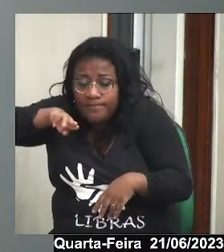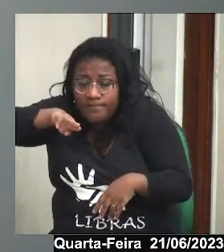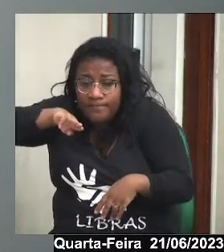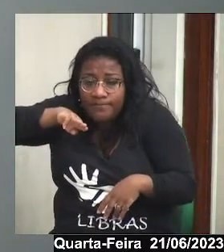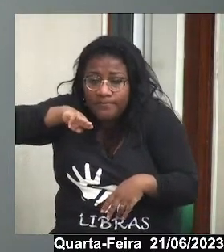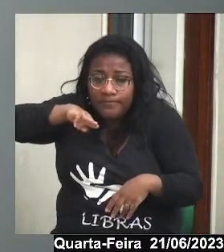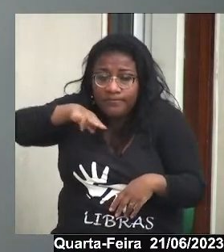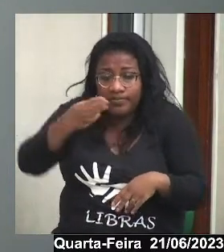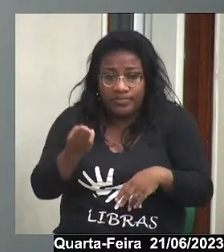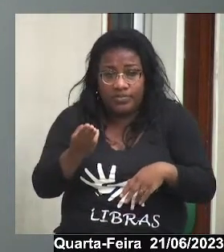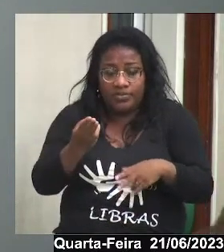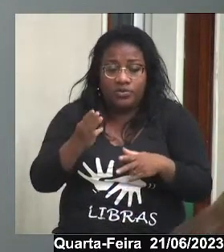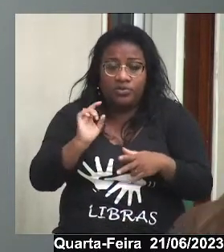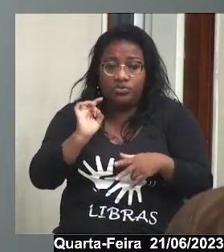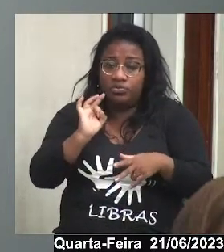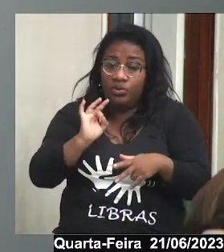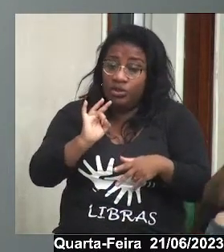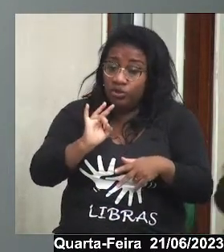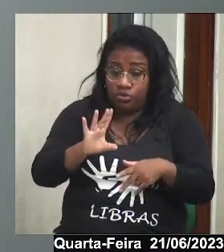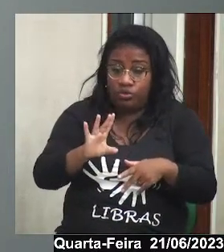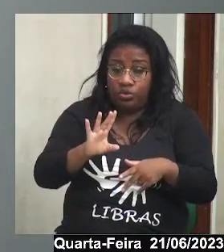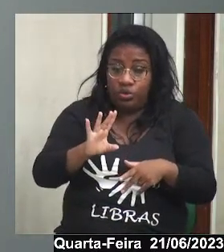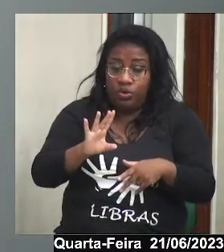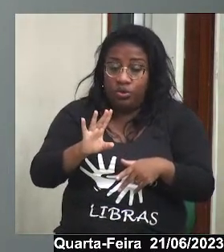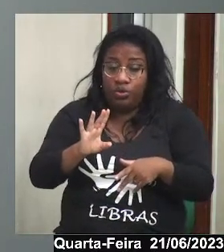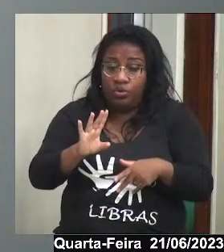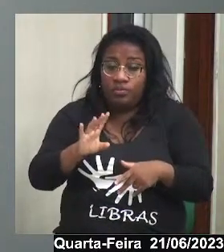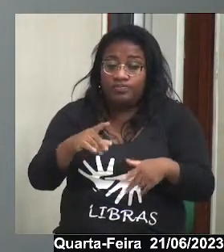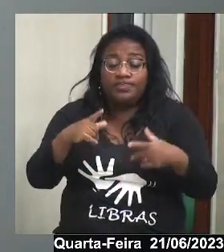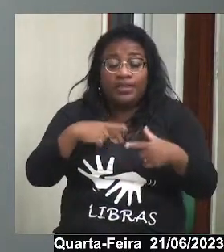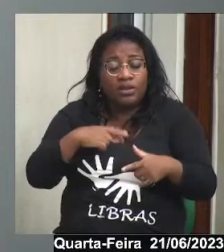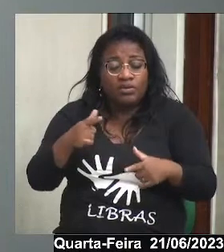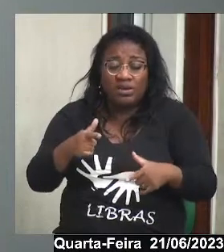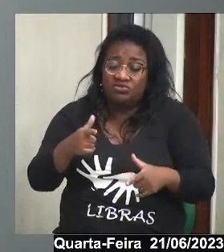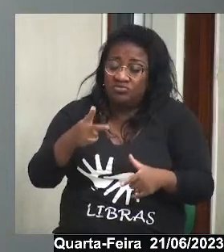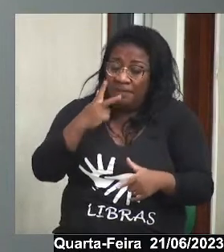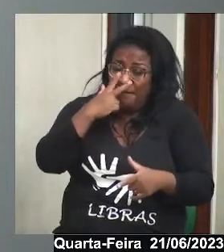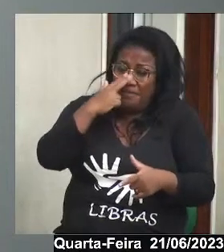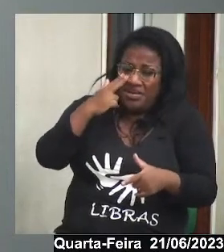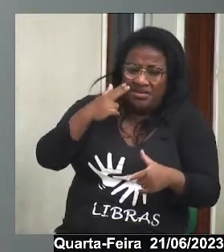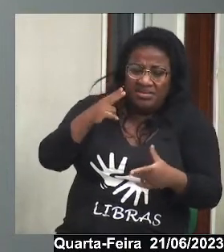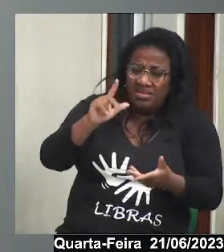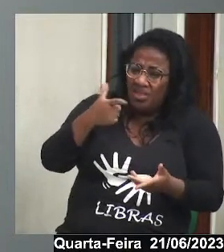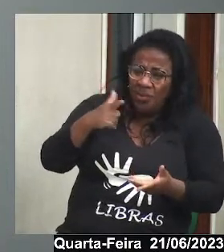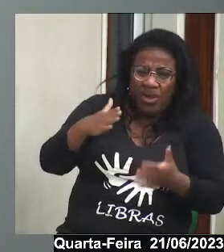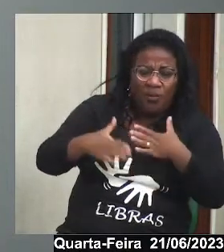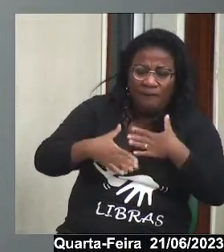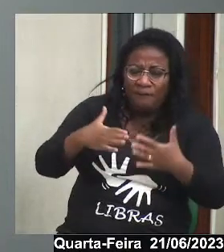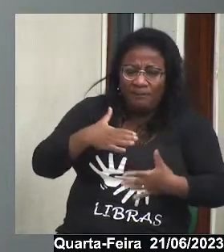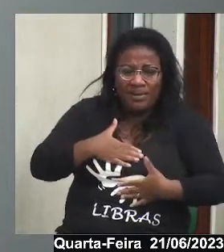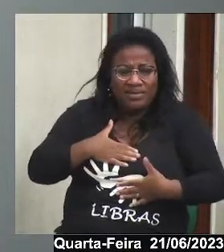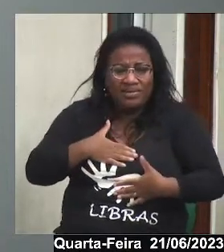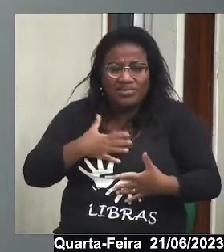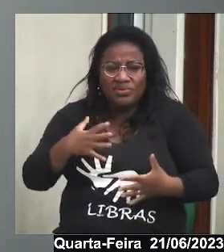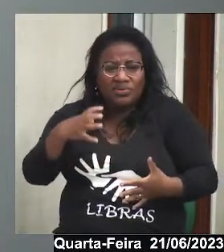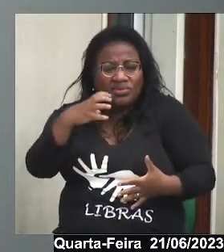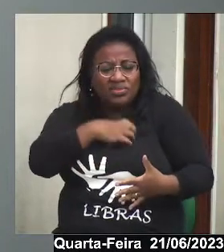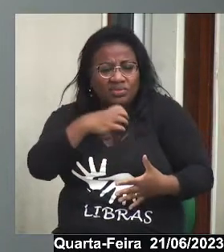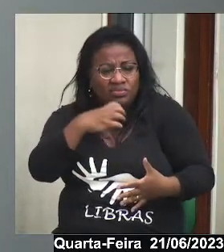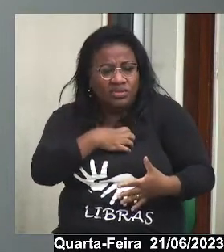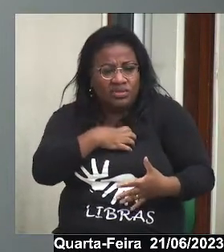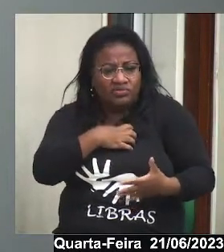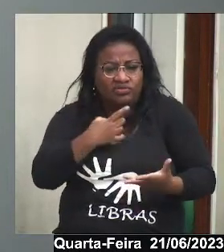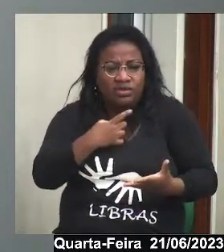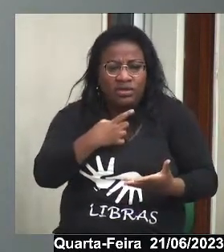milhões, não é só incompetência, não é só mau caratismo. Eu acho que é desumano. Desumano o